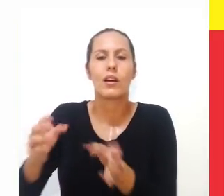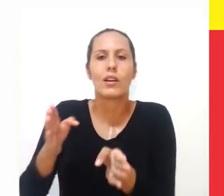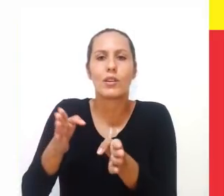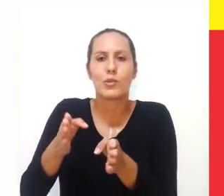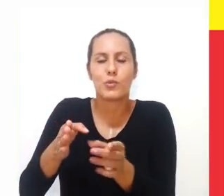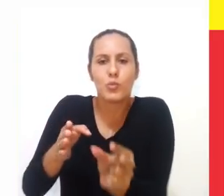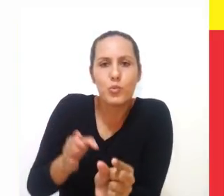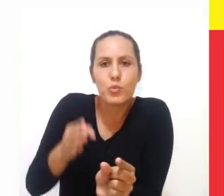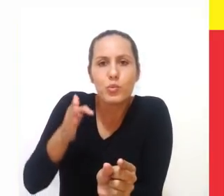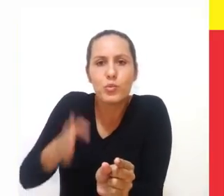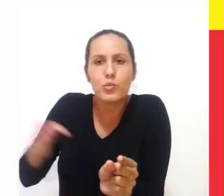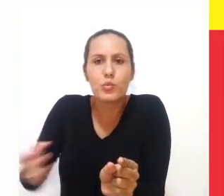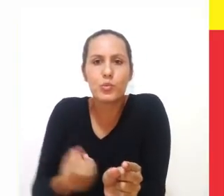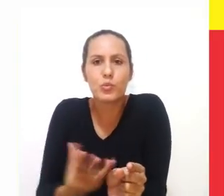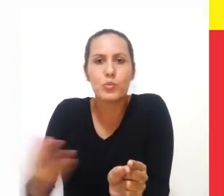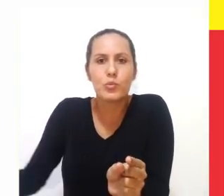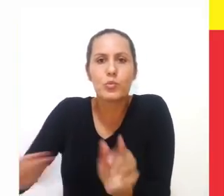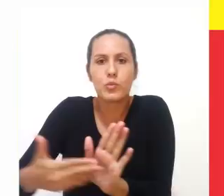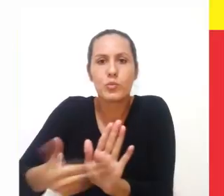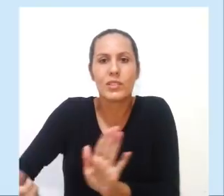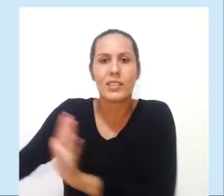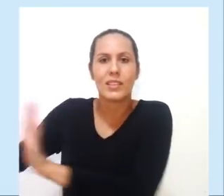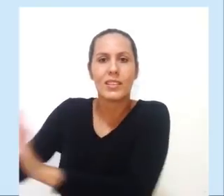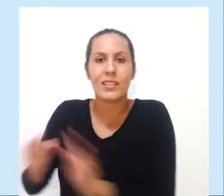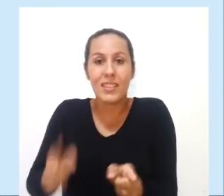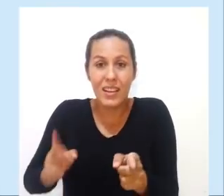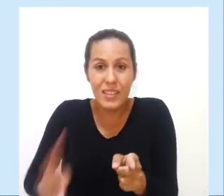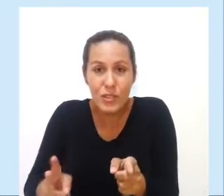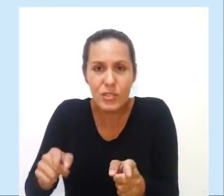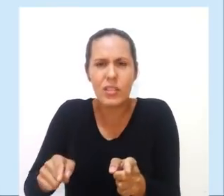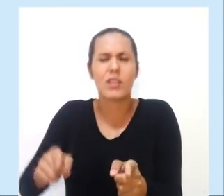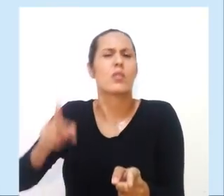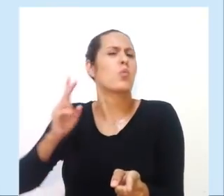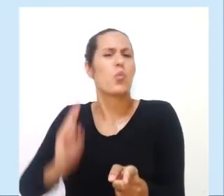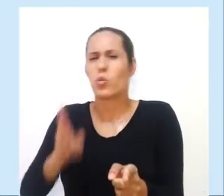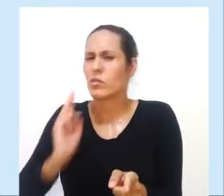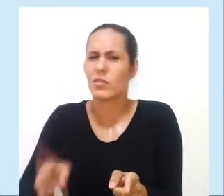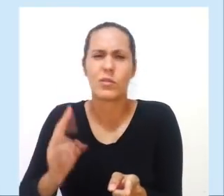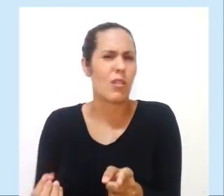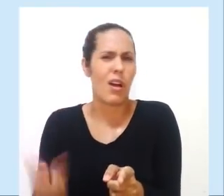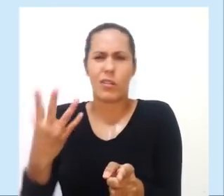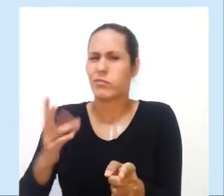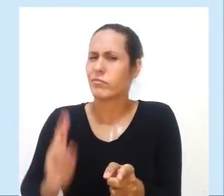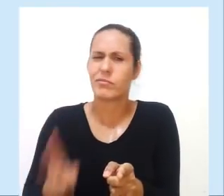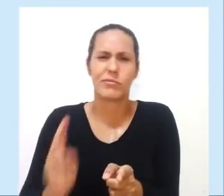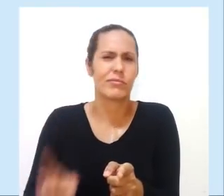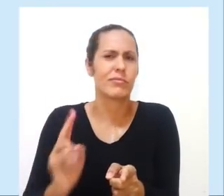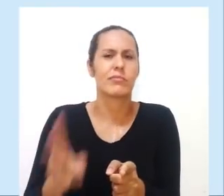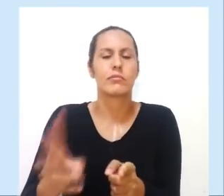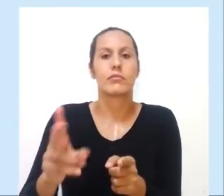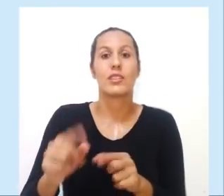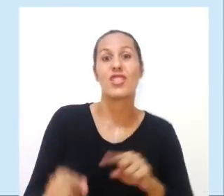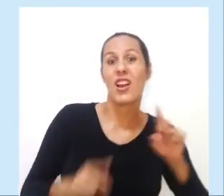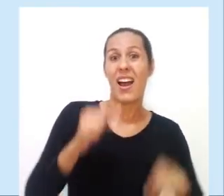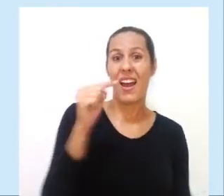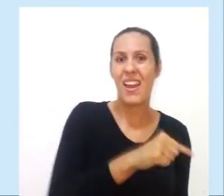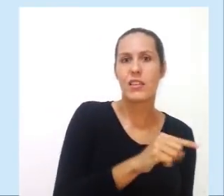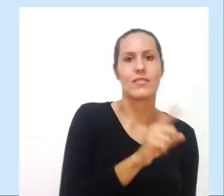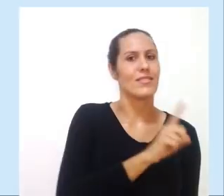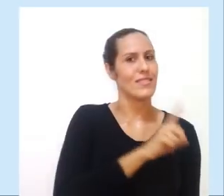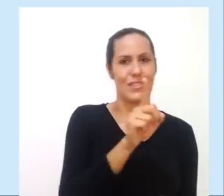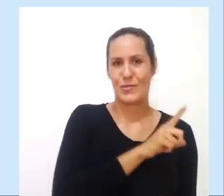a terceira, vai continuar acesa do meio? Vai sim, porque está em paralelo, está tudo interligado. Já no em série